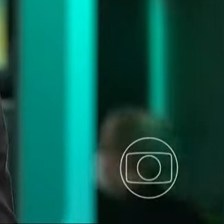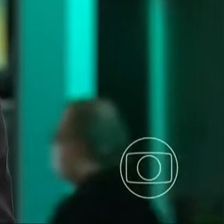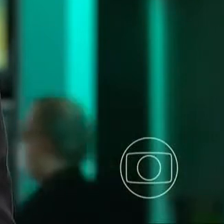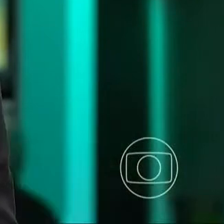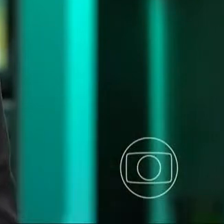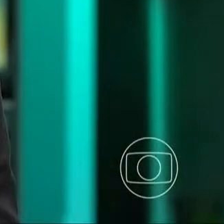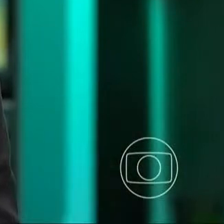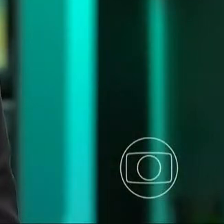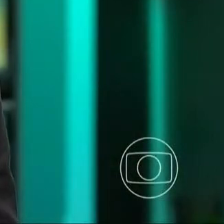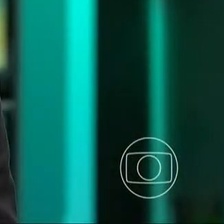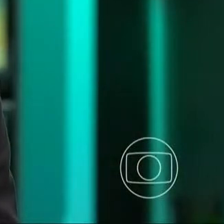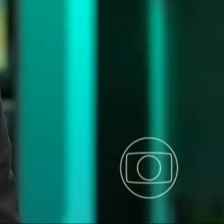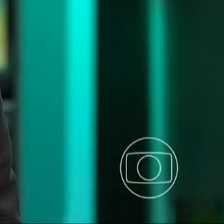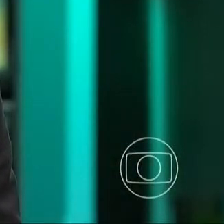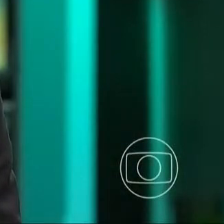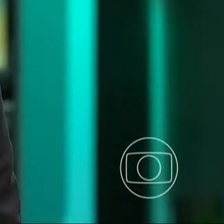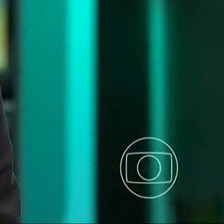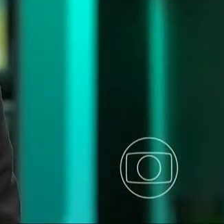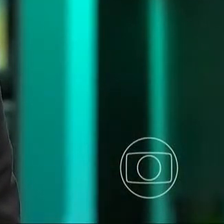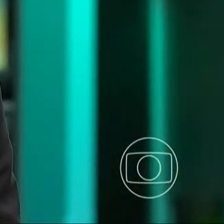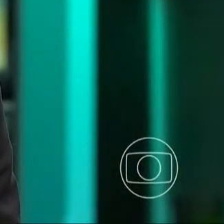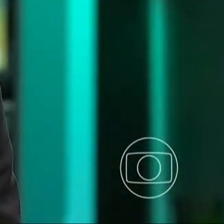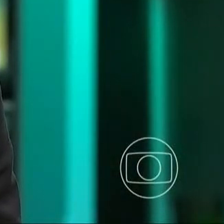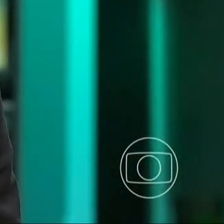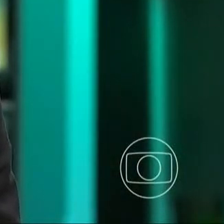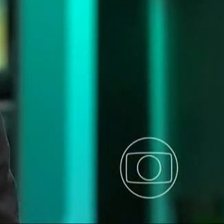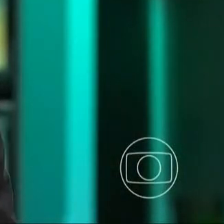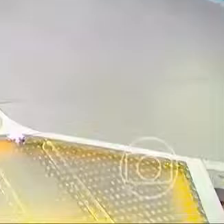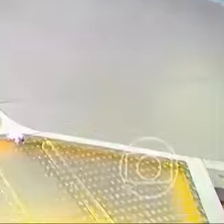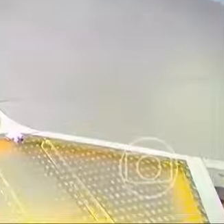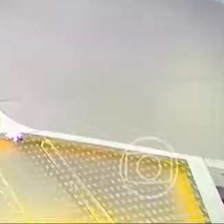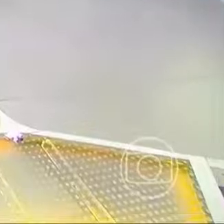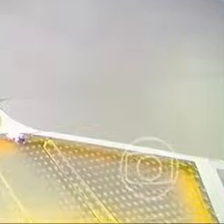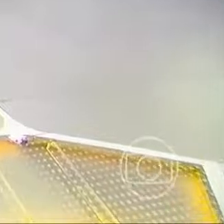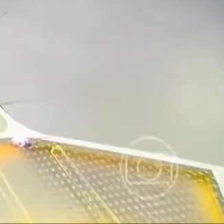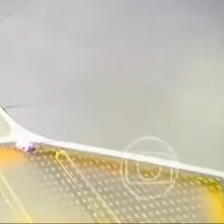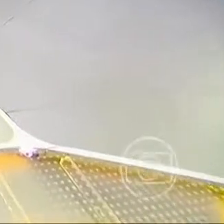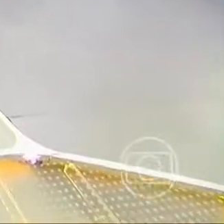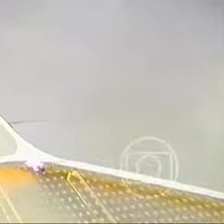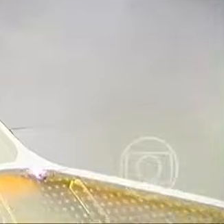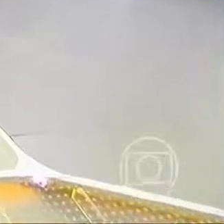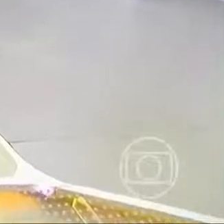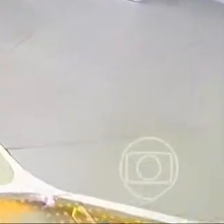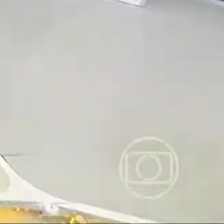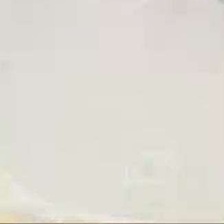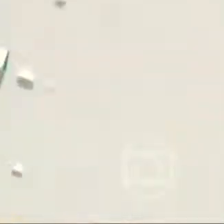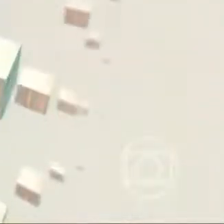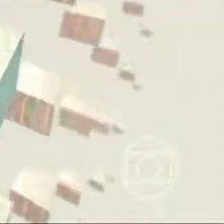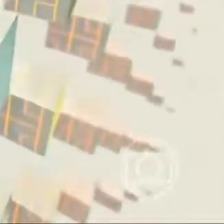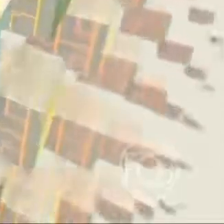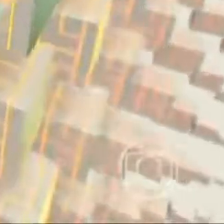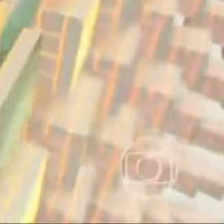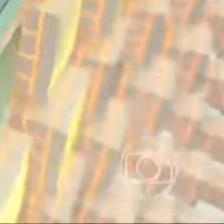estipula um prazo para o fim da venda de carros a gasolina. O Jornal Hoje está começando.